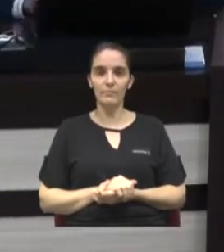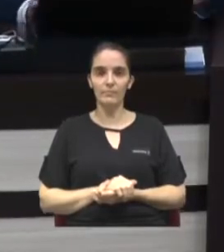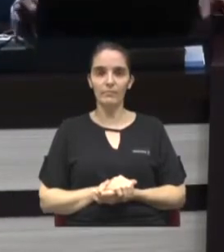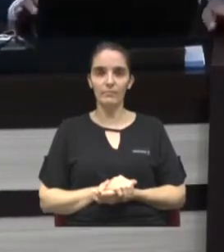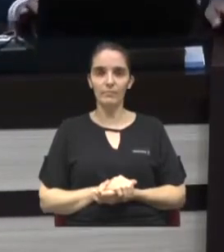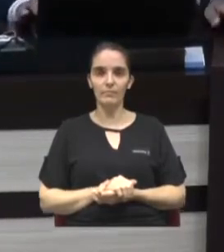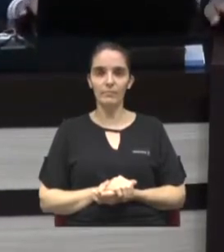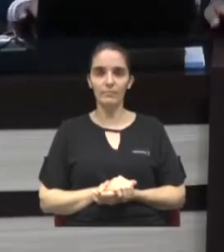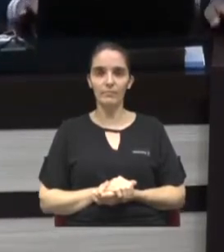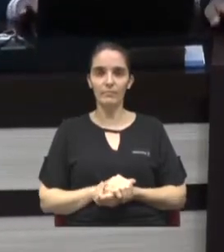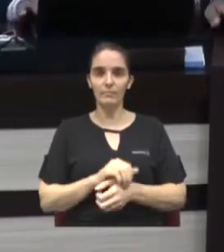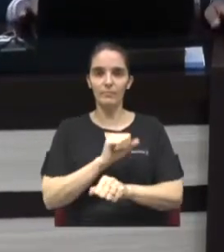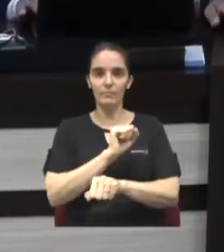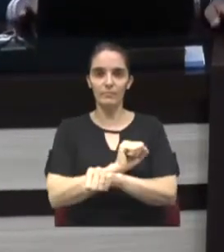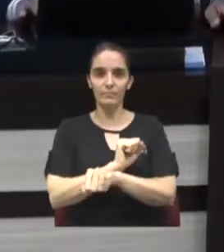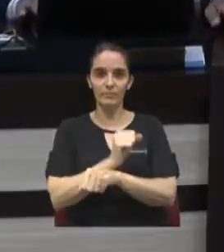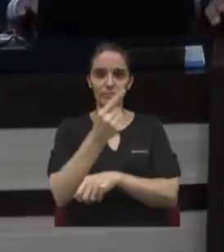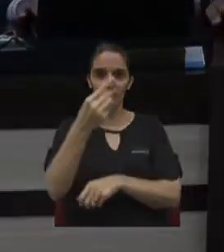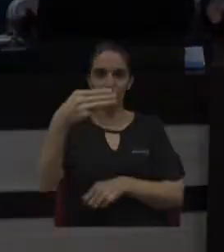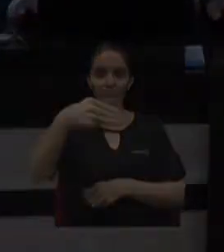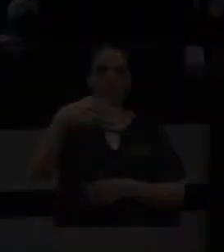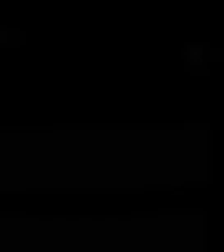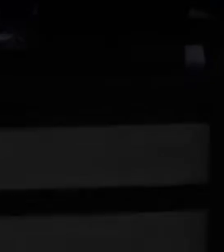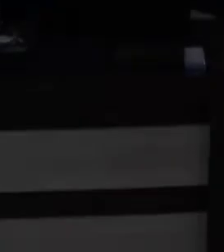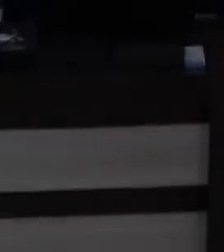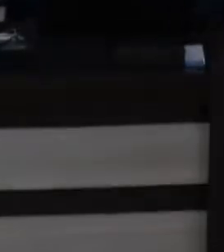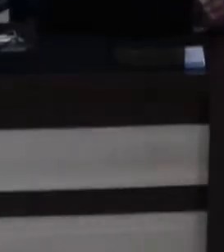A sessão está suspensa por 1 minuto.